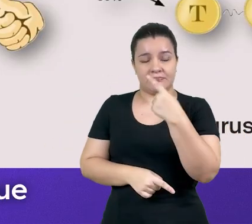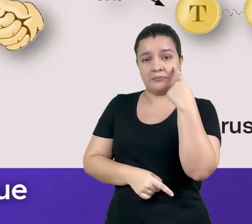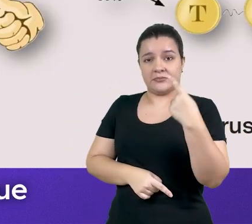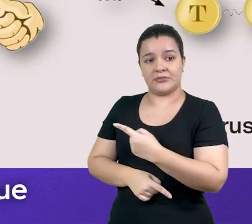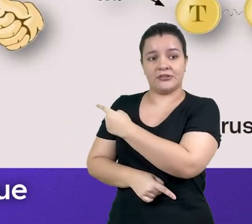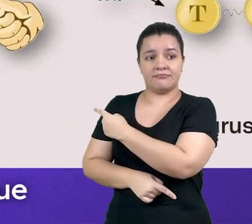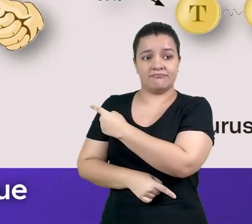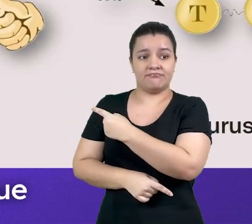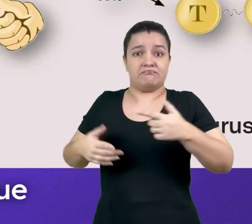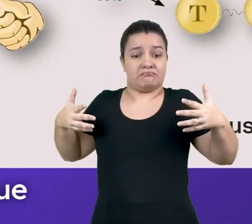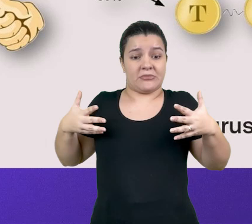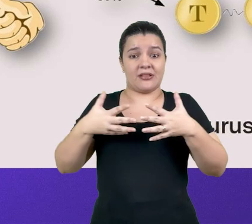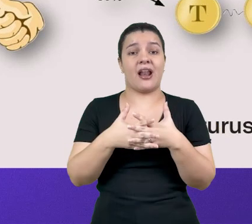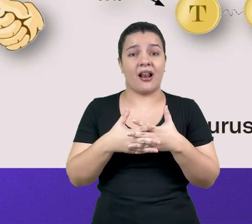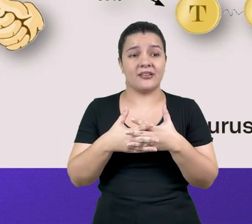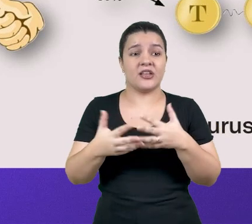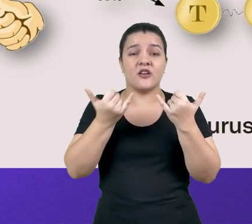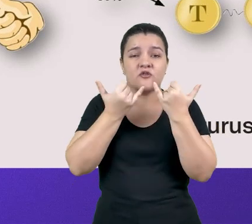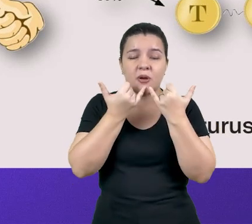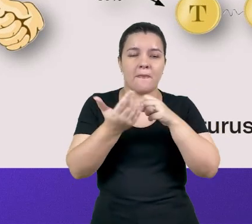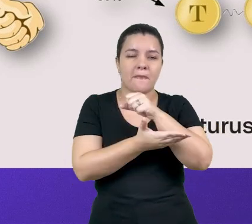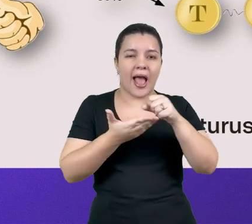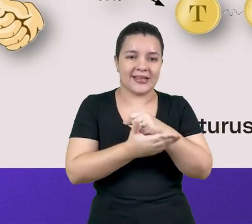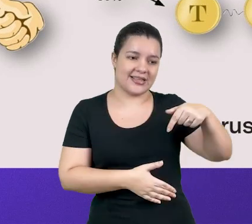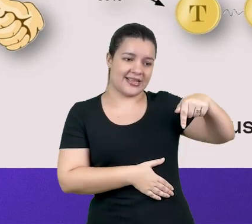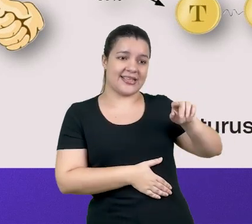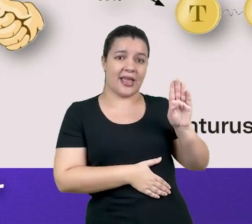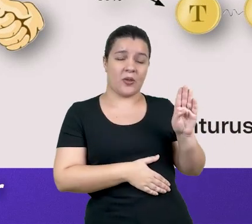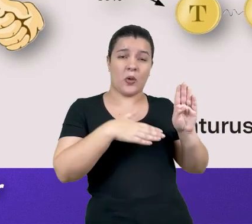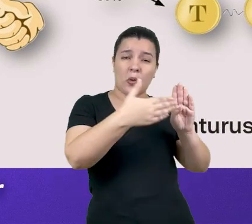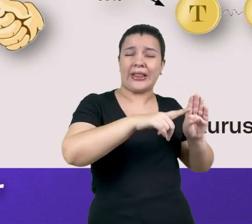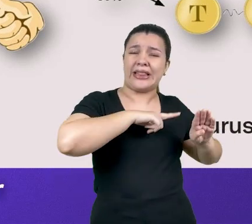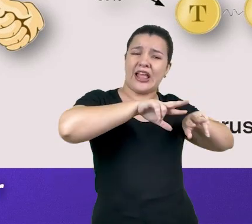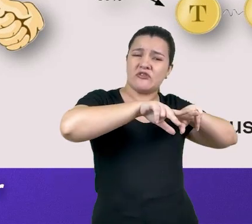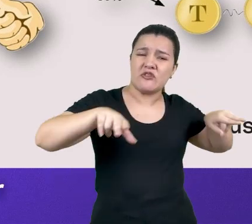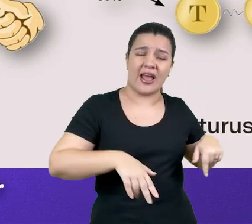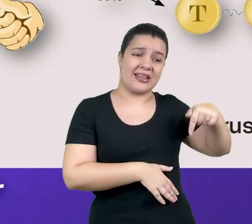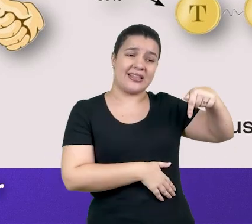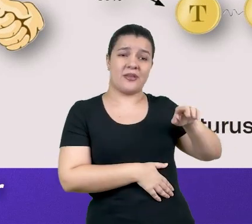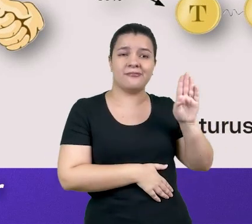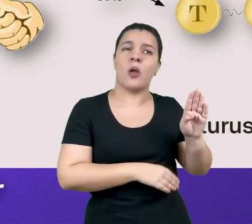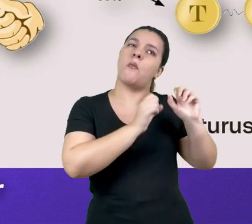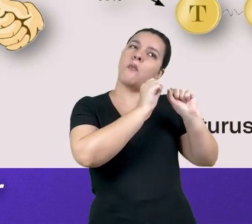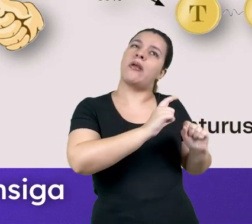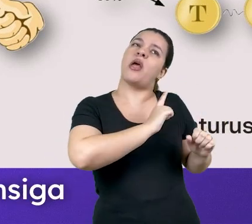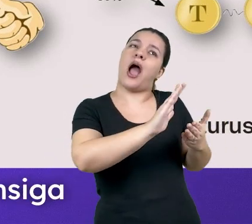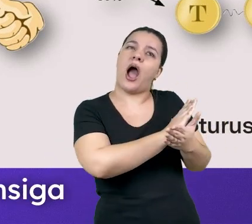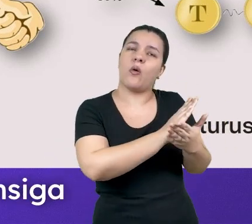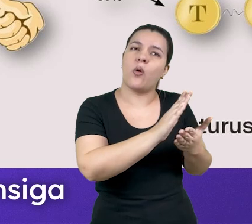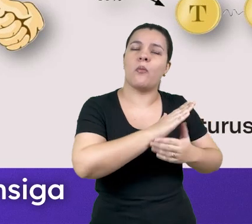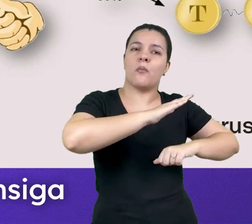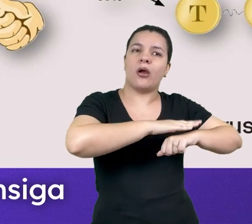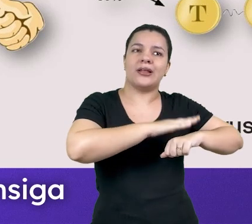que também de uma forma bem simples é você dizer que aquela informação básica de qubit, quando você tem vários qubits, pode ser que em